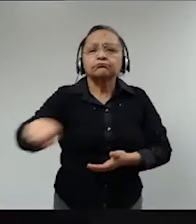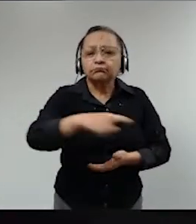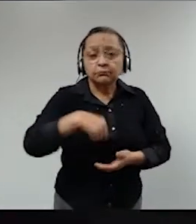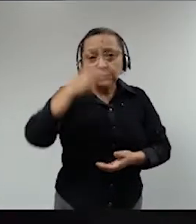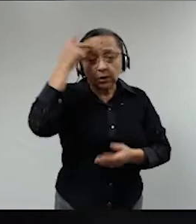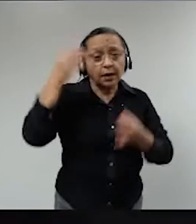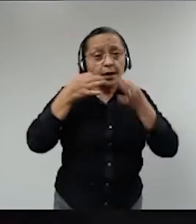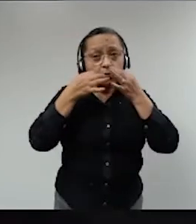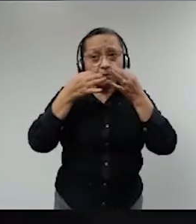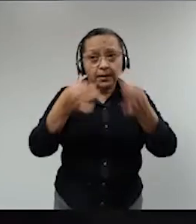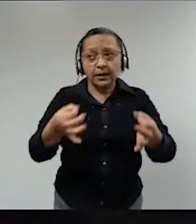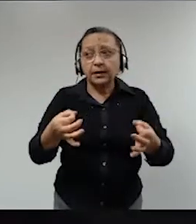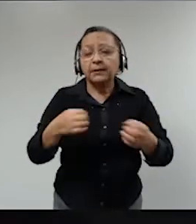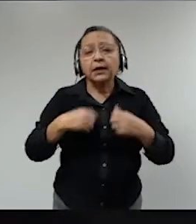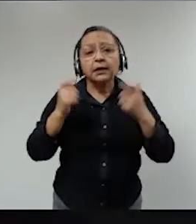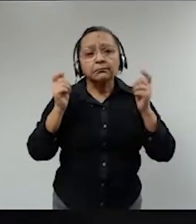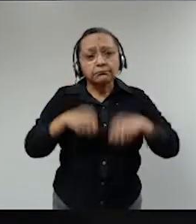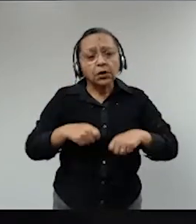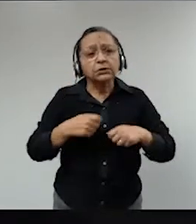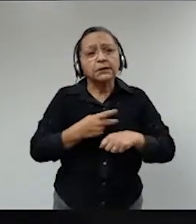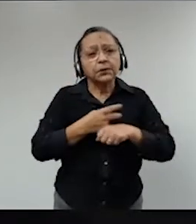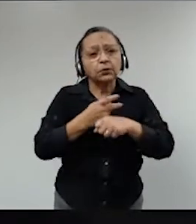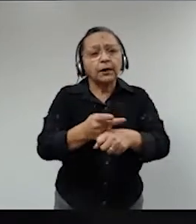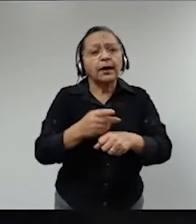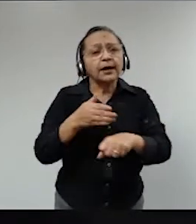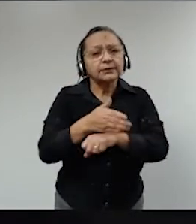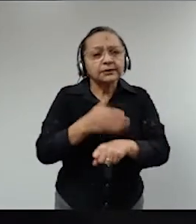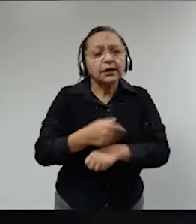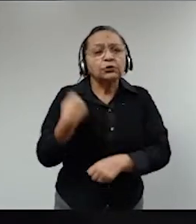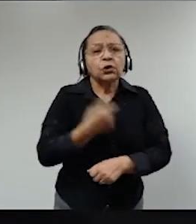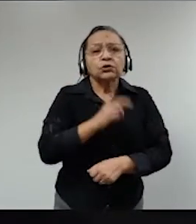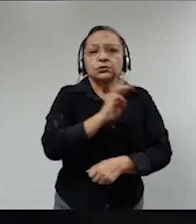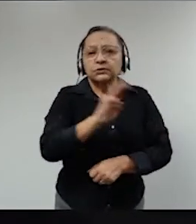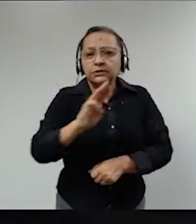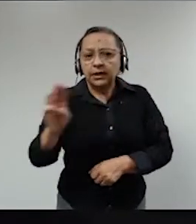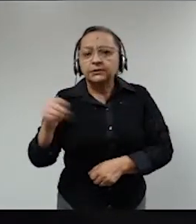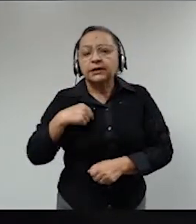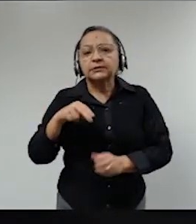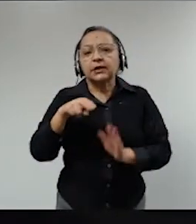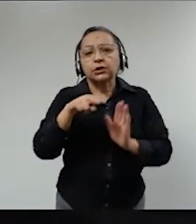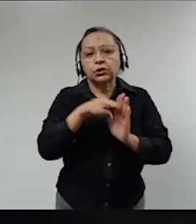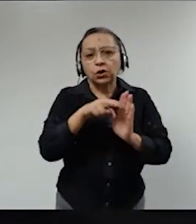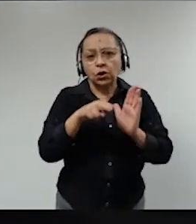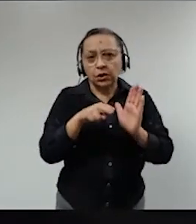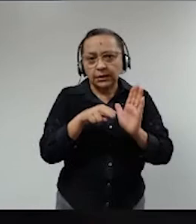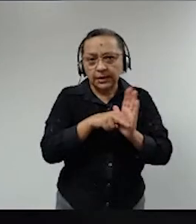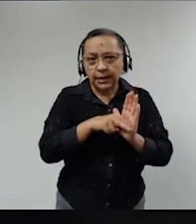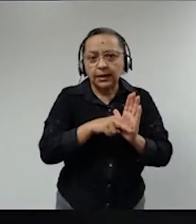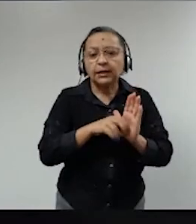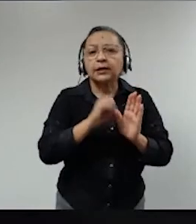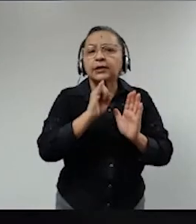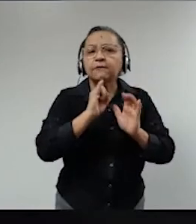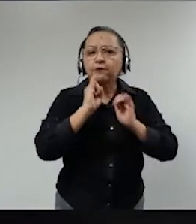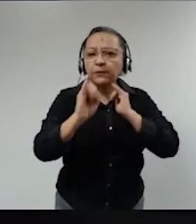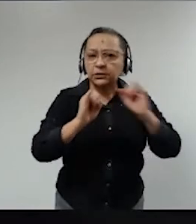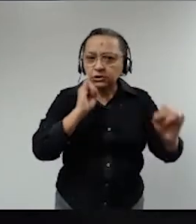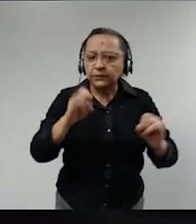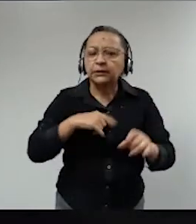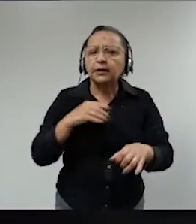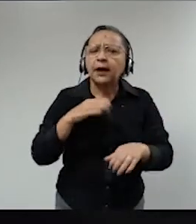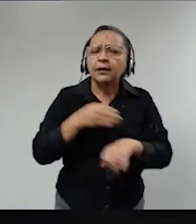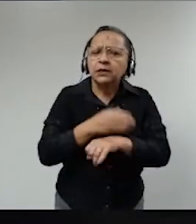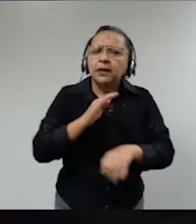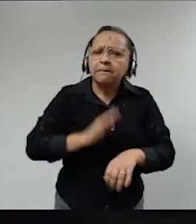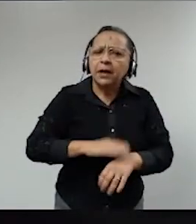nos acompanham a que busquem em nosso site, na nossa página, essa nota informativa para que tenham acesso a mais informações